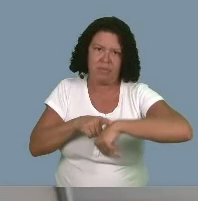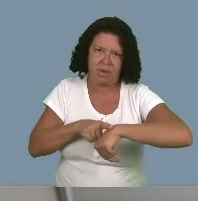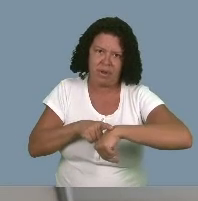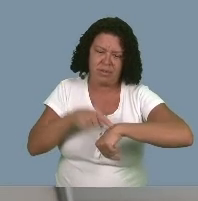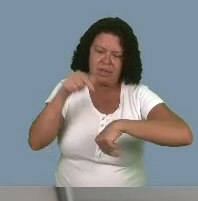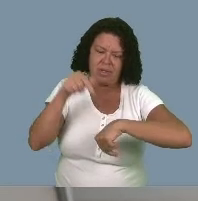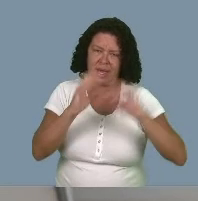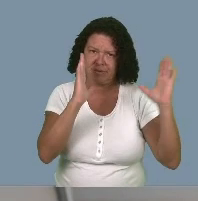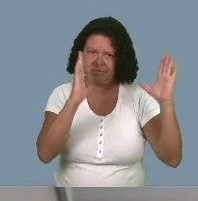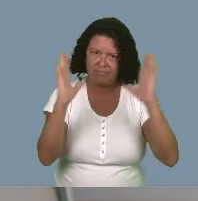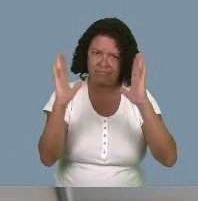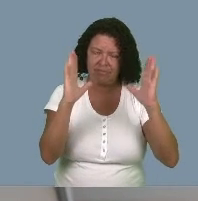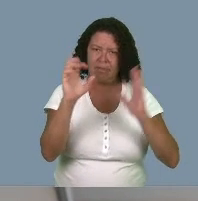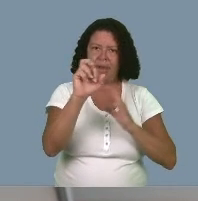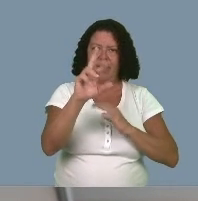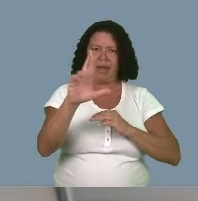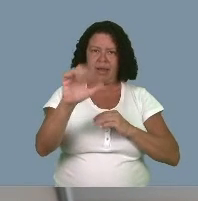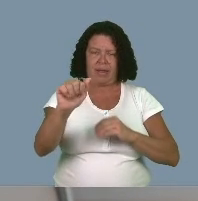nessa era.